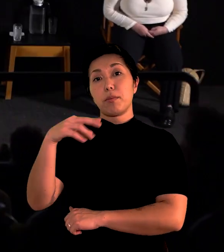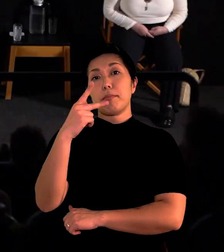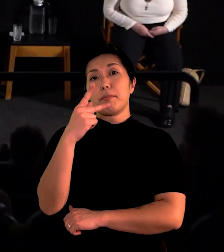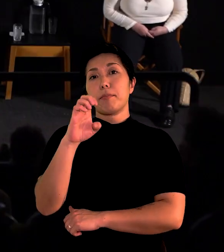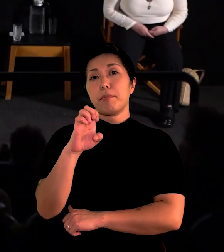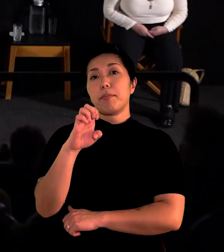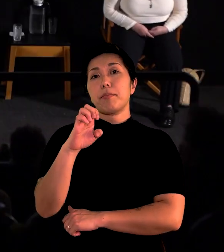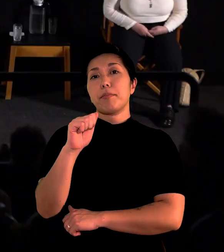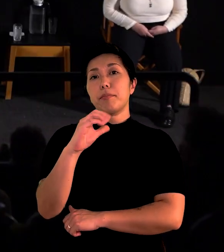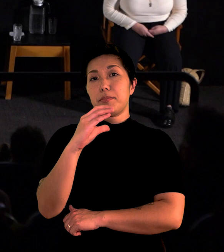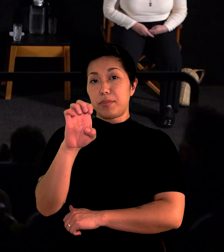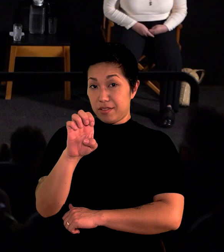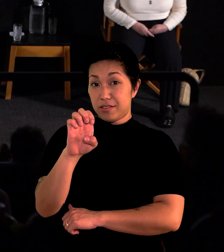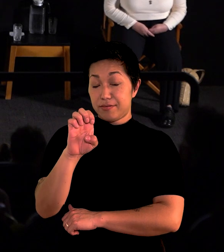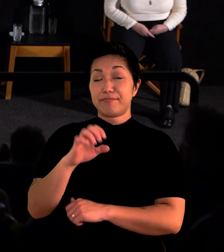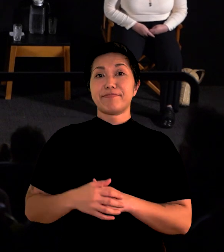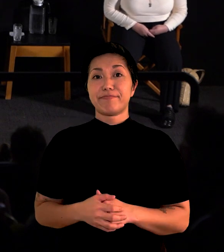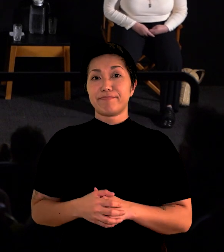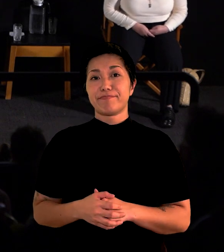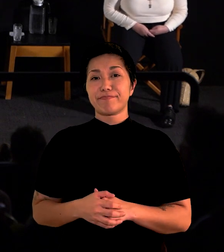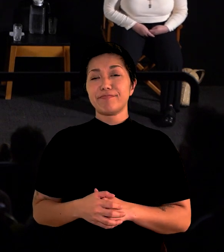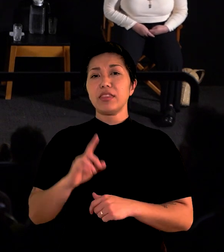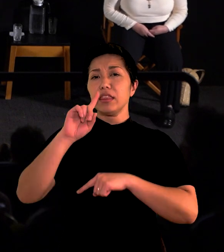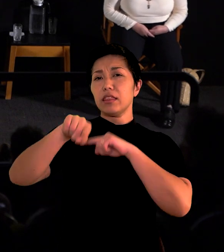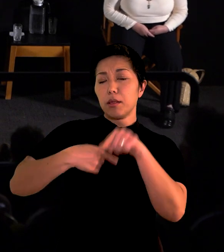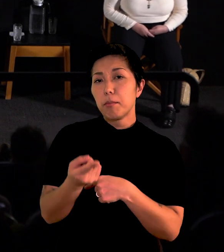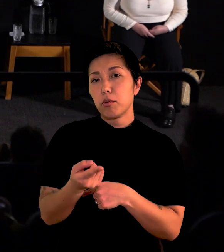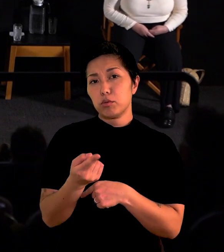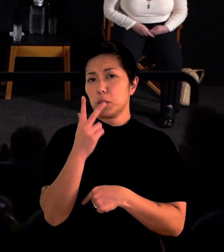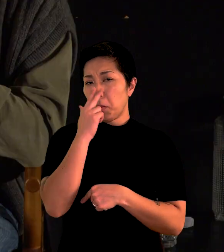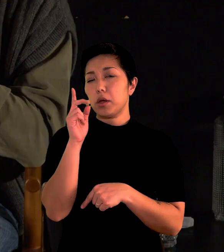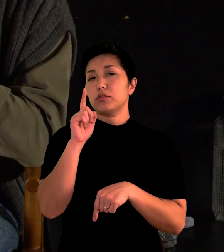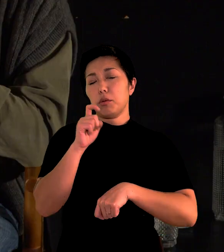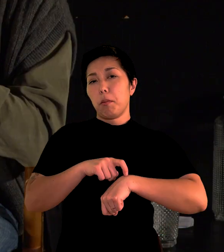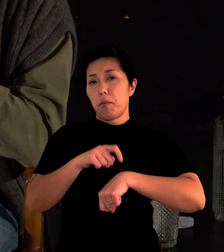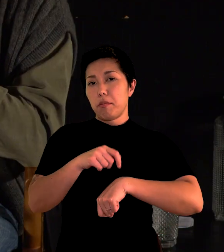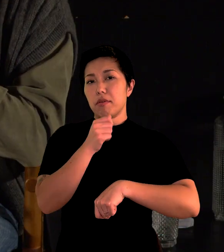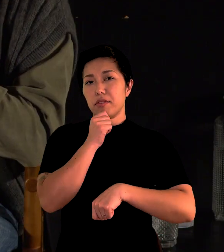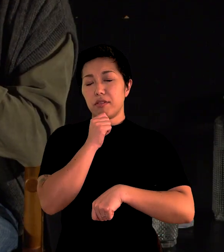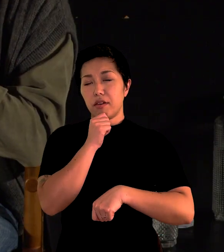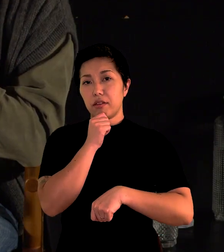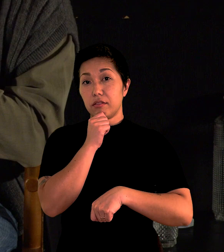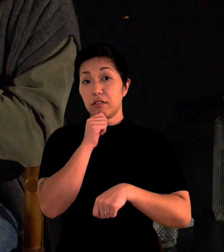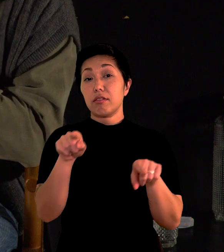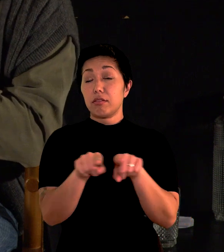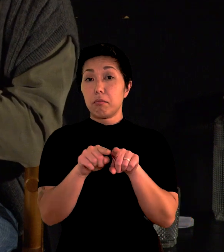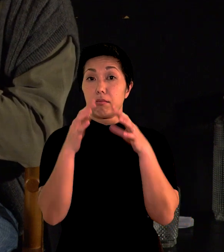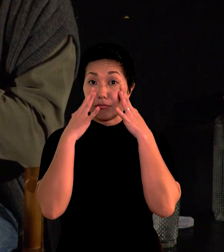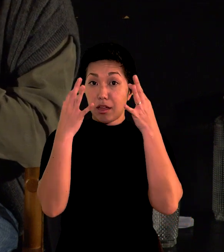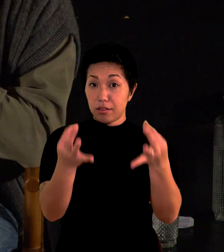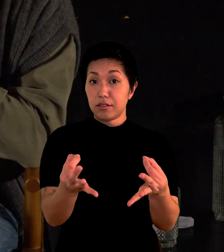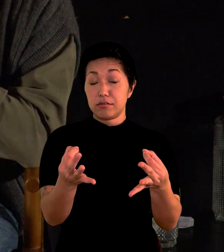Greenpeace. Né? E, depois disso, eu acho que é um momento